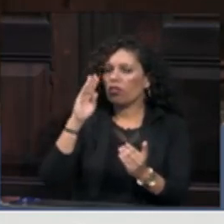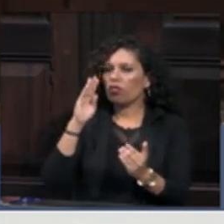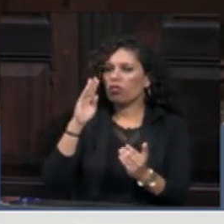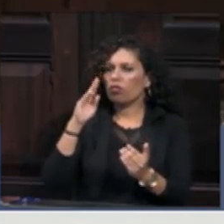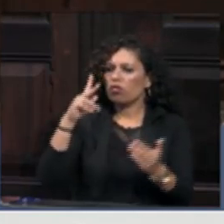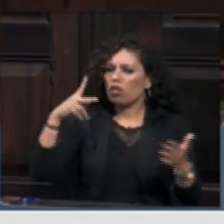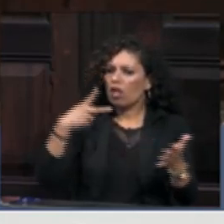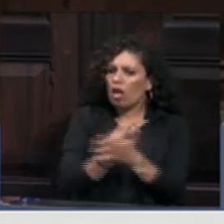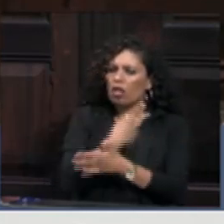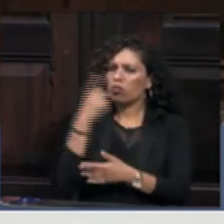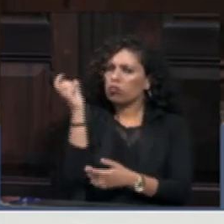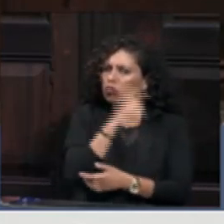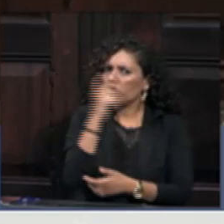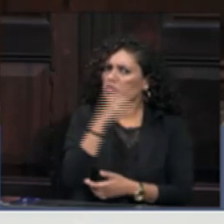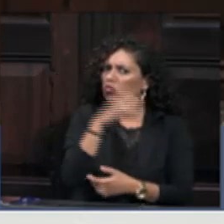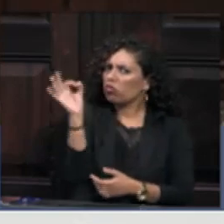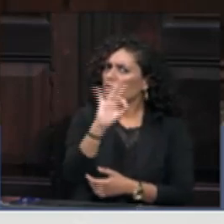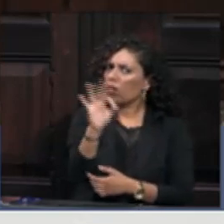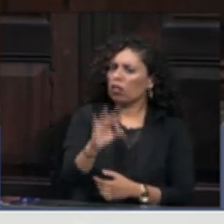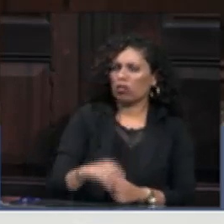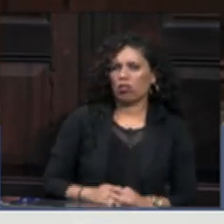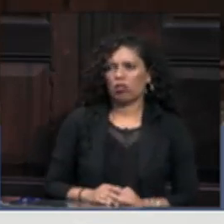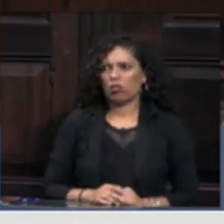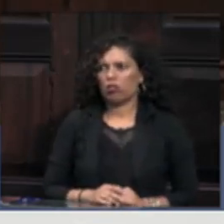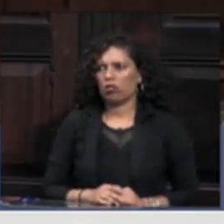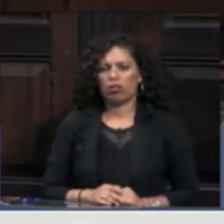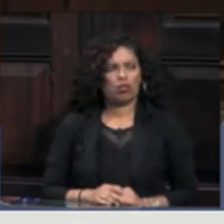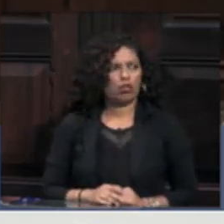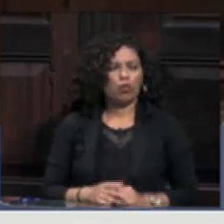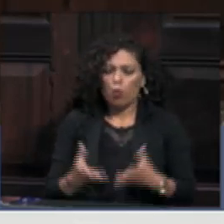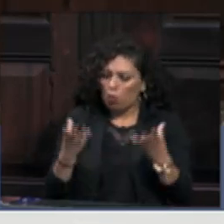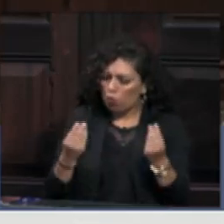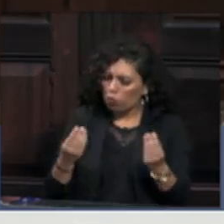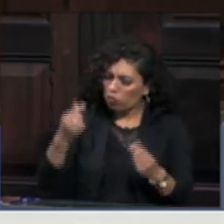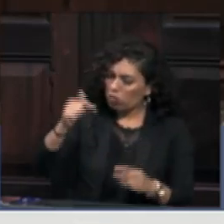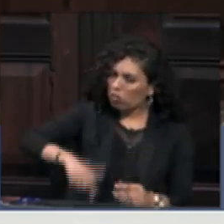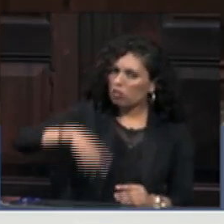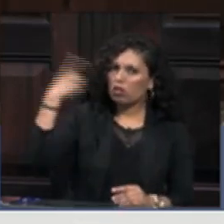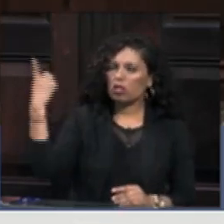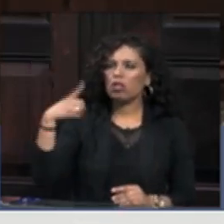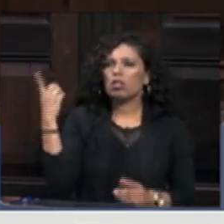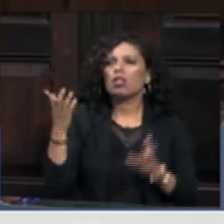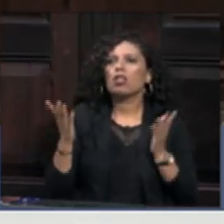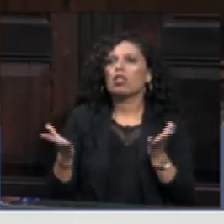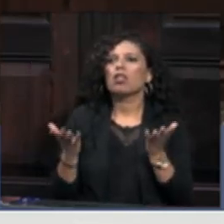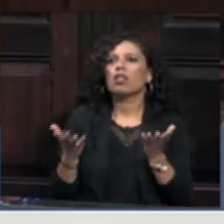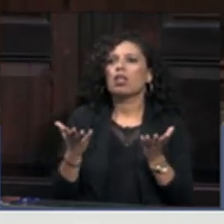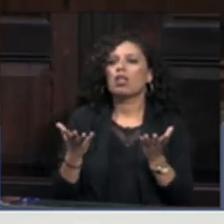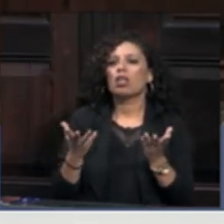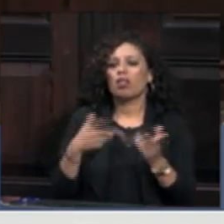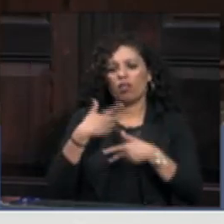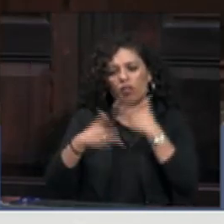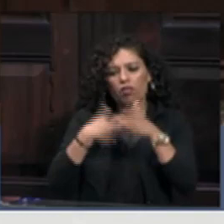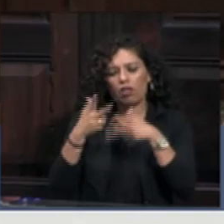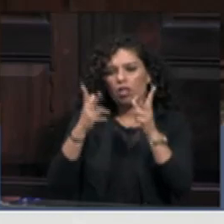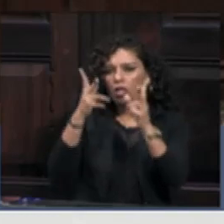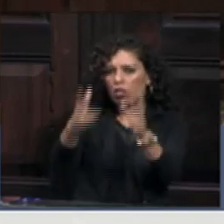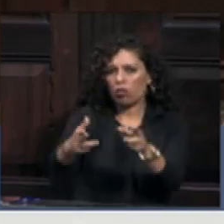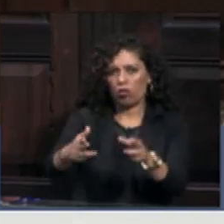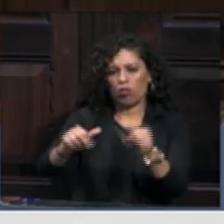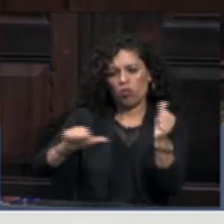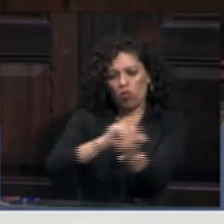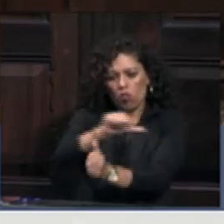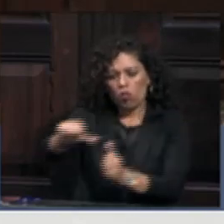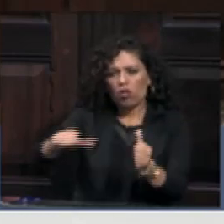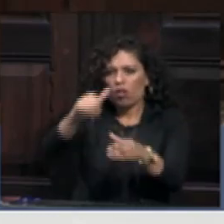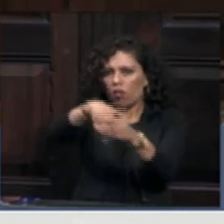naquele momento, proteger a SEDAI. A maioria quer manter a palavra, não